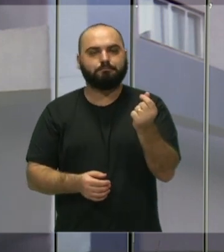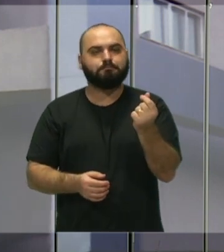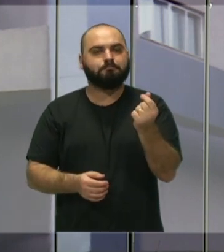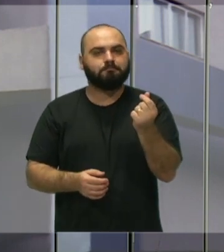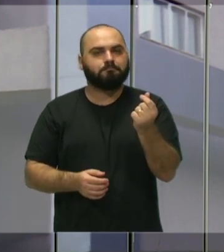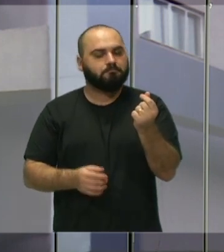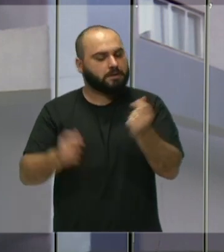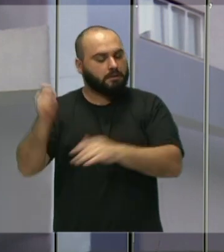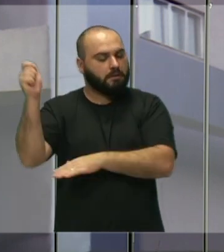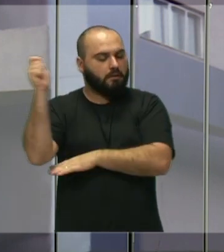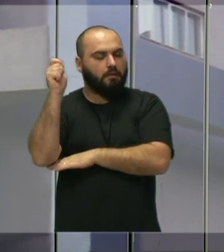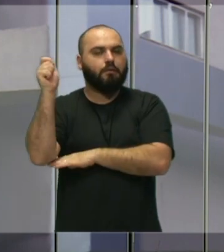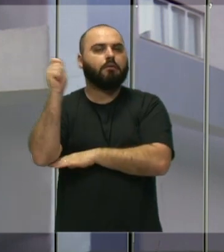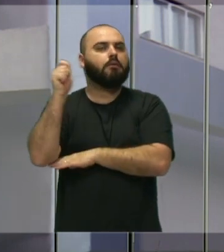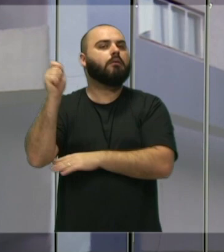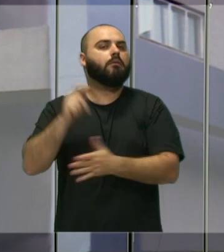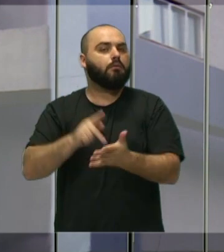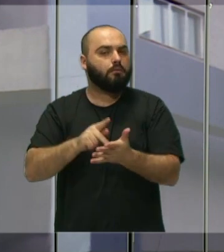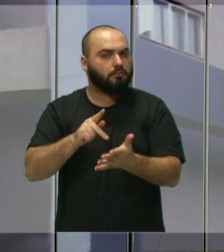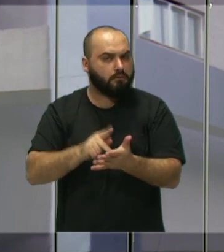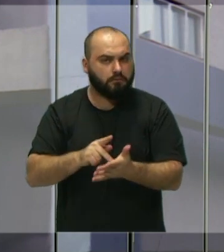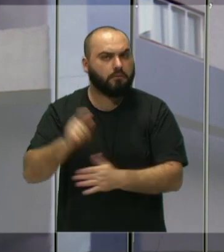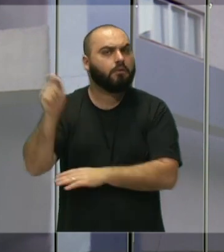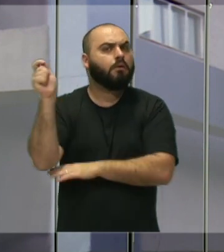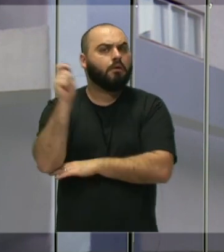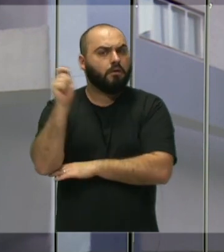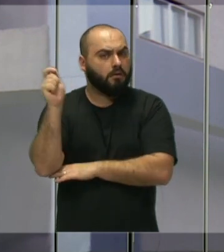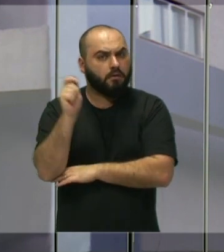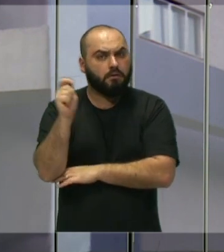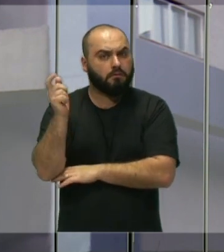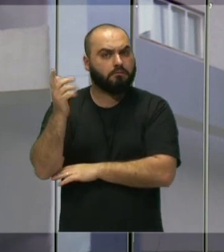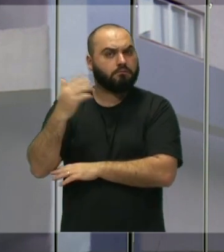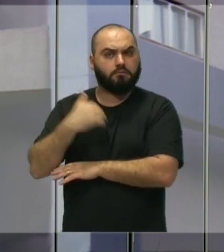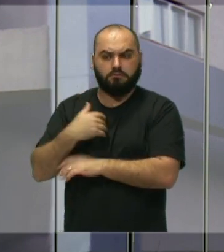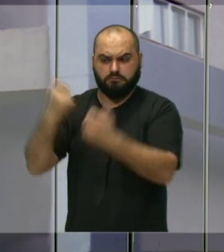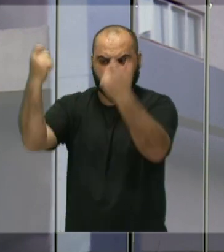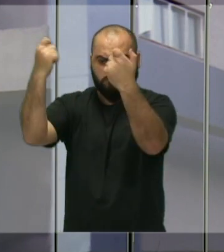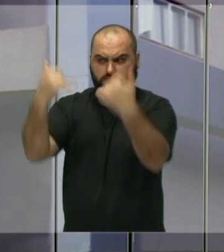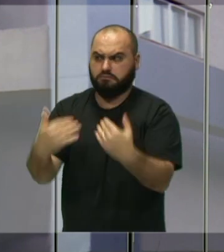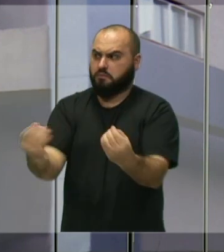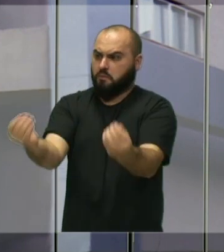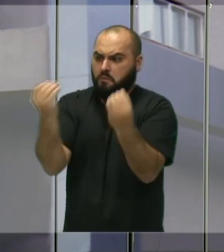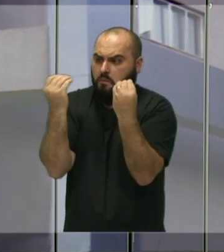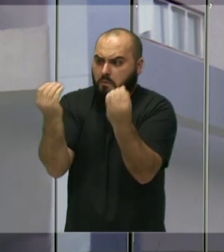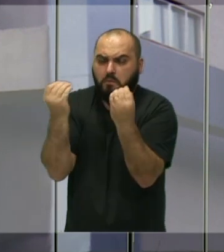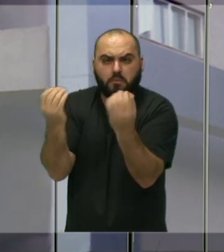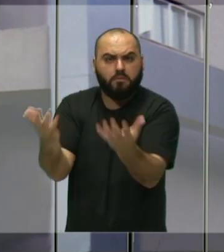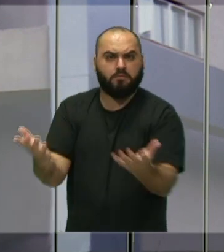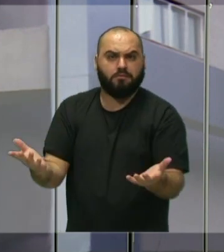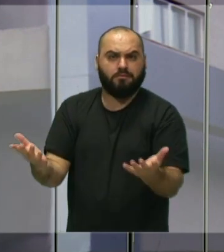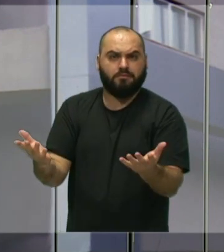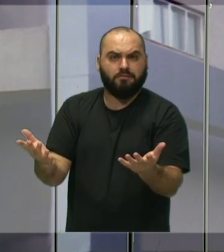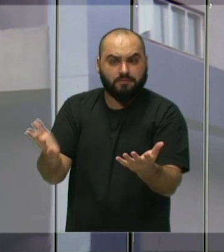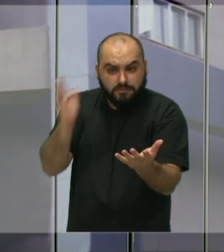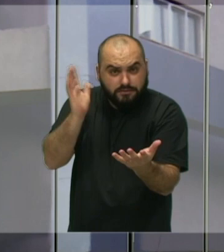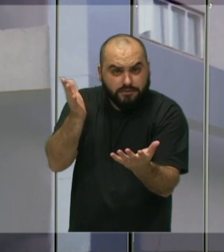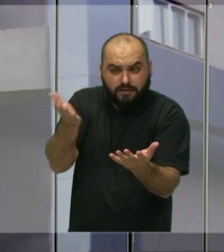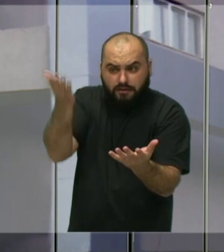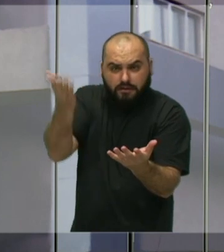é gravíssimo. Sabe, isso para mim é uma coisa sem explicação. Já é